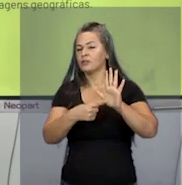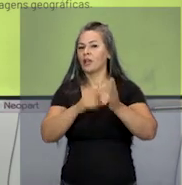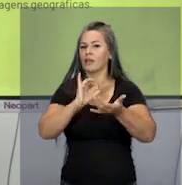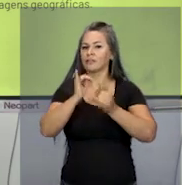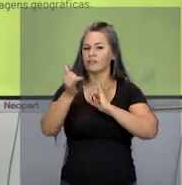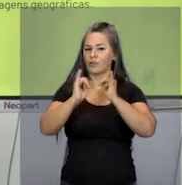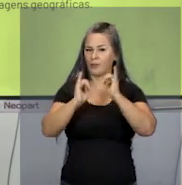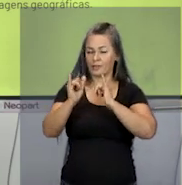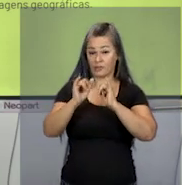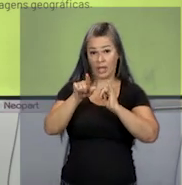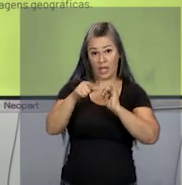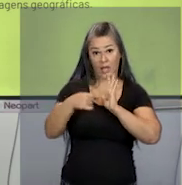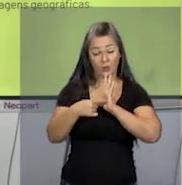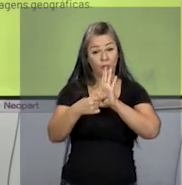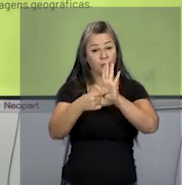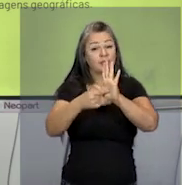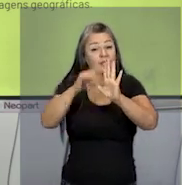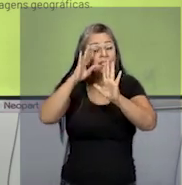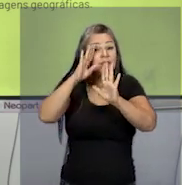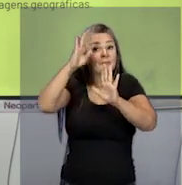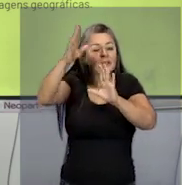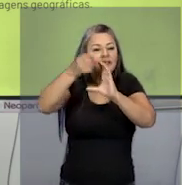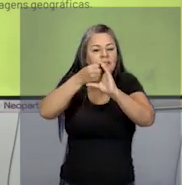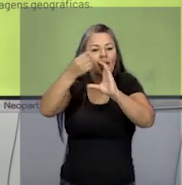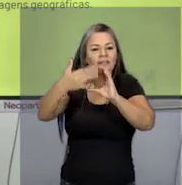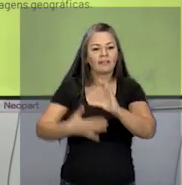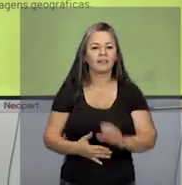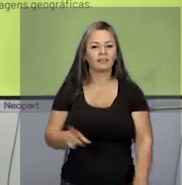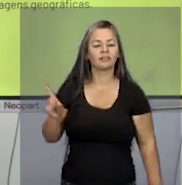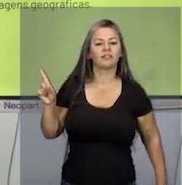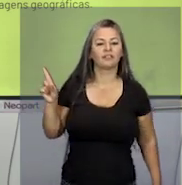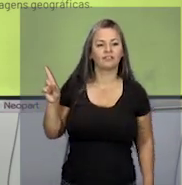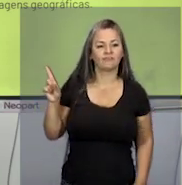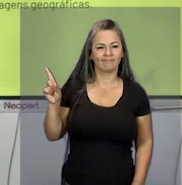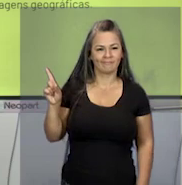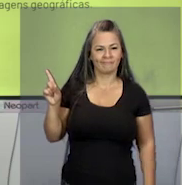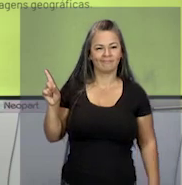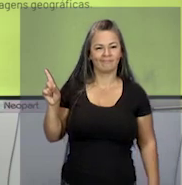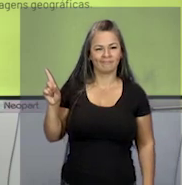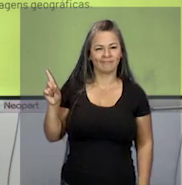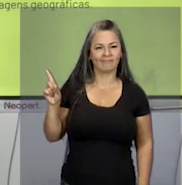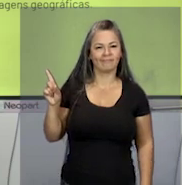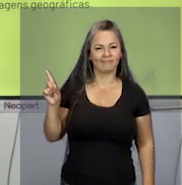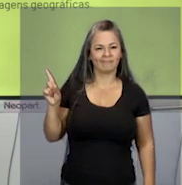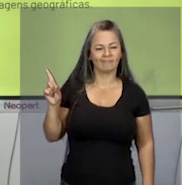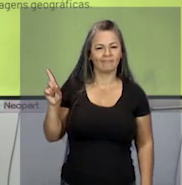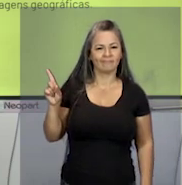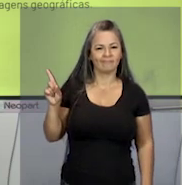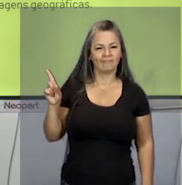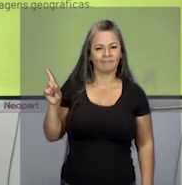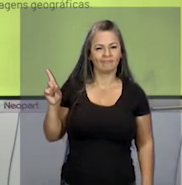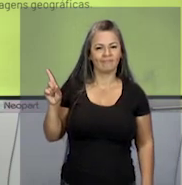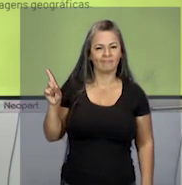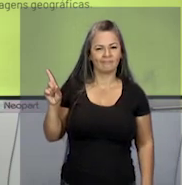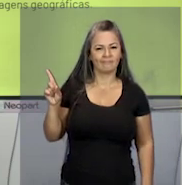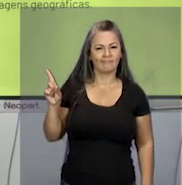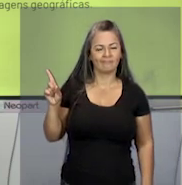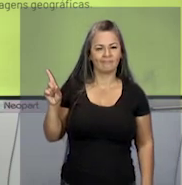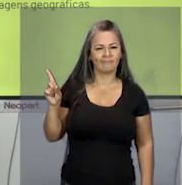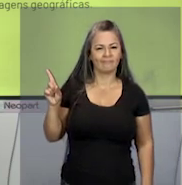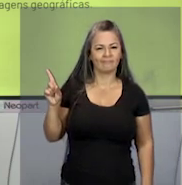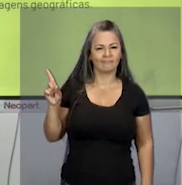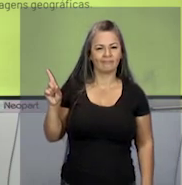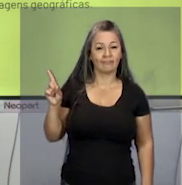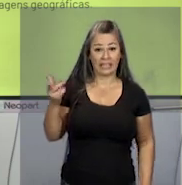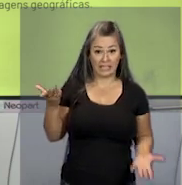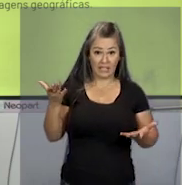trouxe aquelas principais características de cada região. E aqui nós vamos já entrando nas nossas considerações finais sobre o